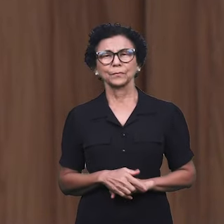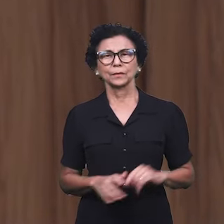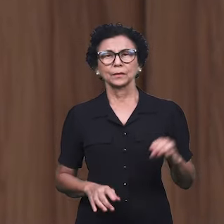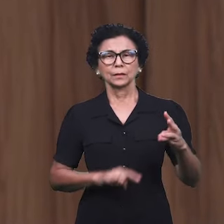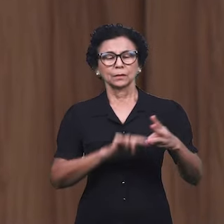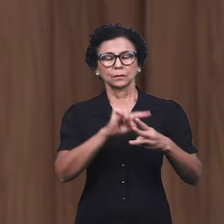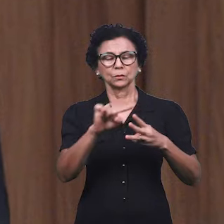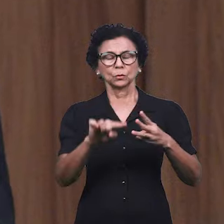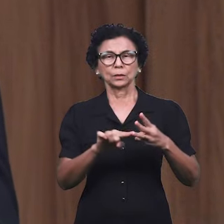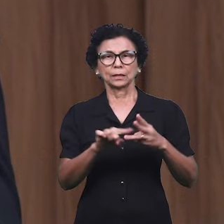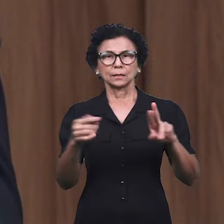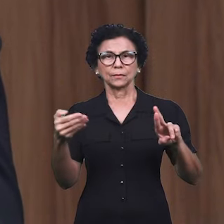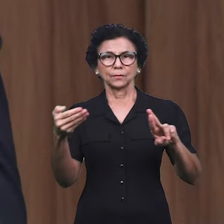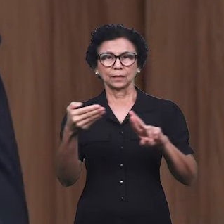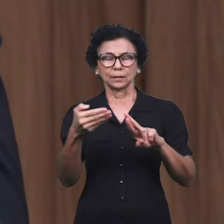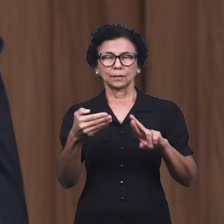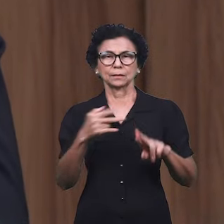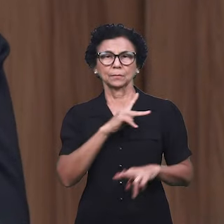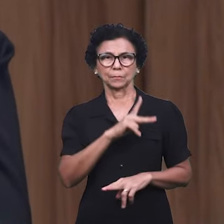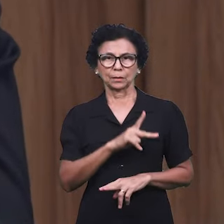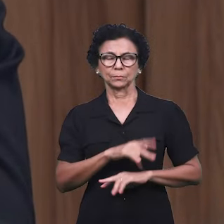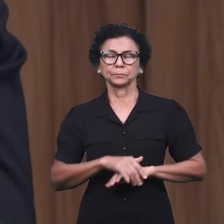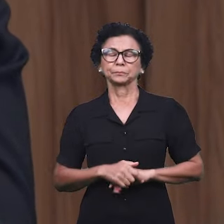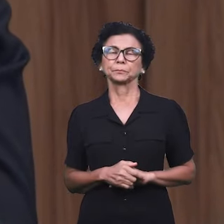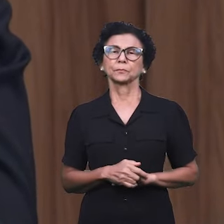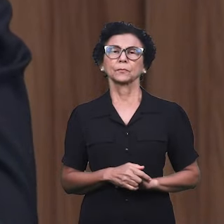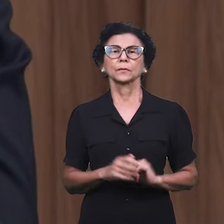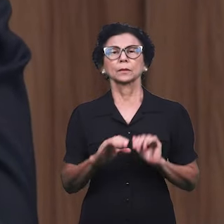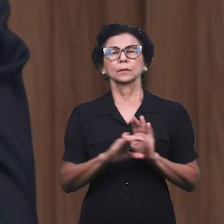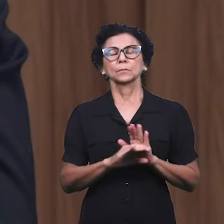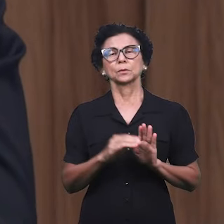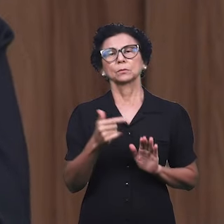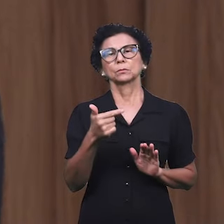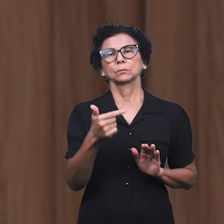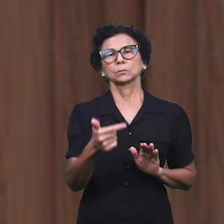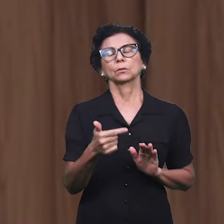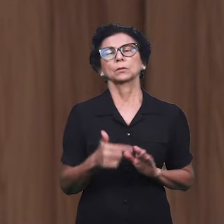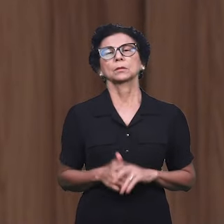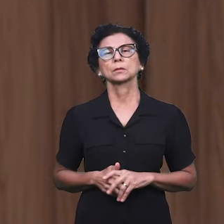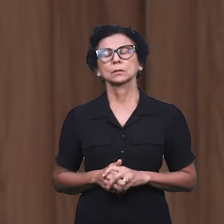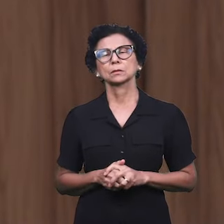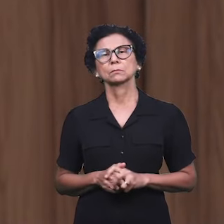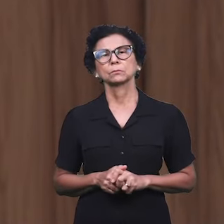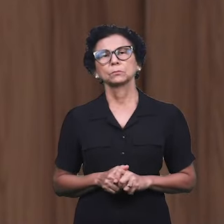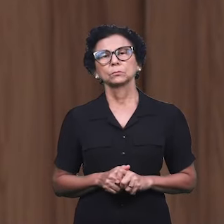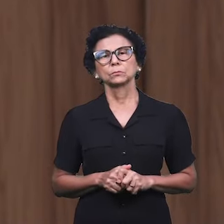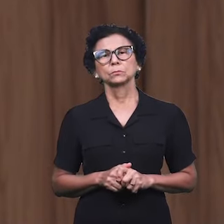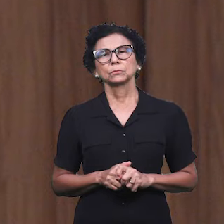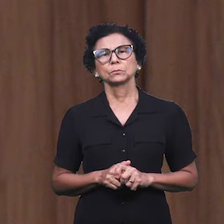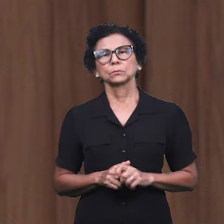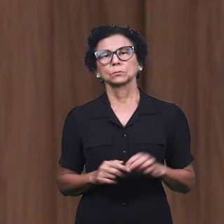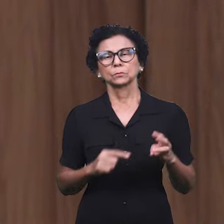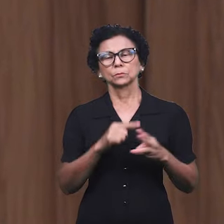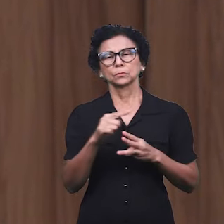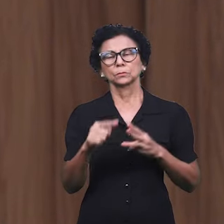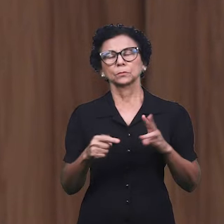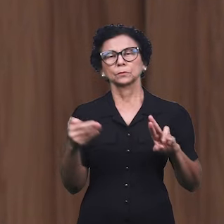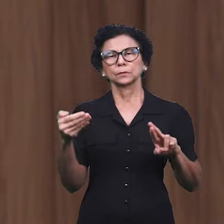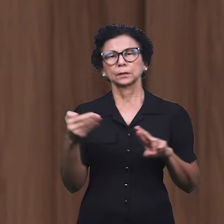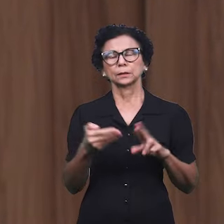O capítulo 2, ele segue com essas 3 referências. A